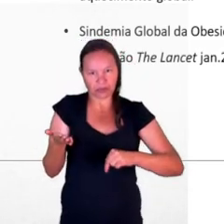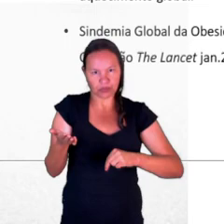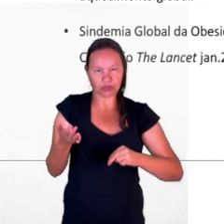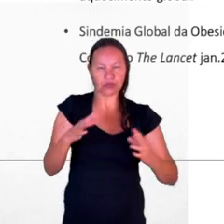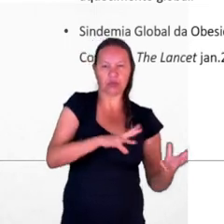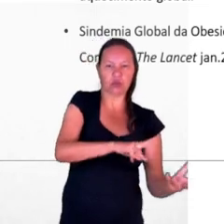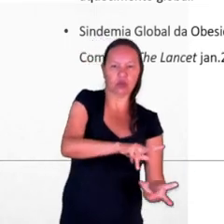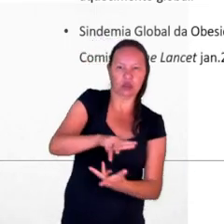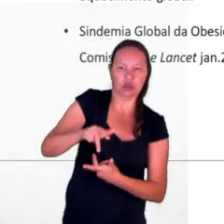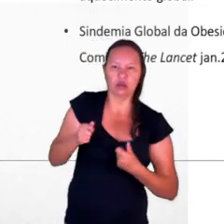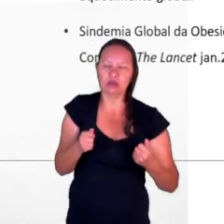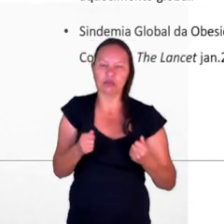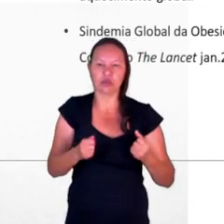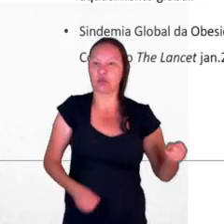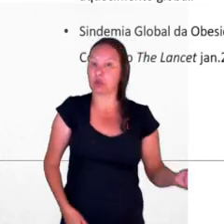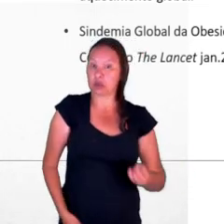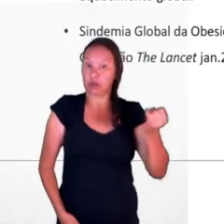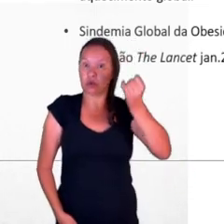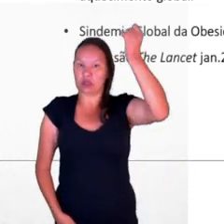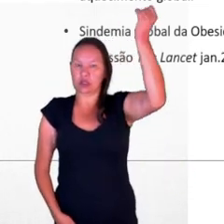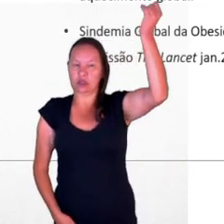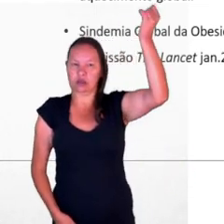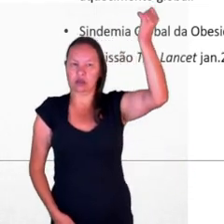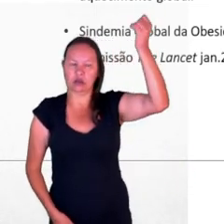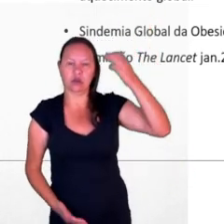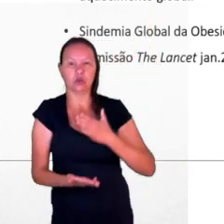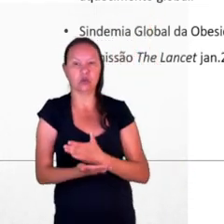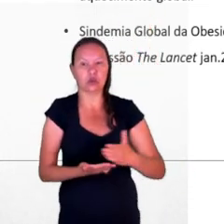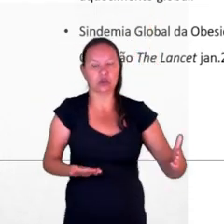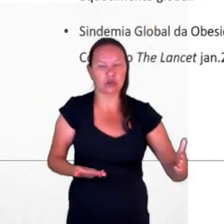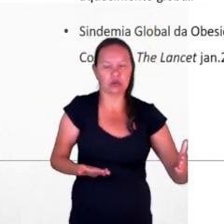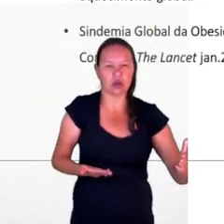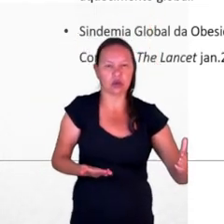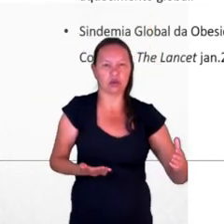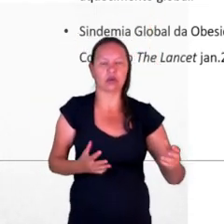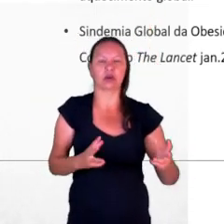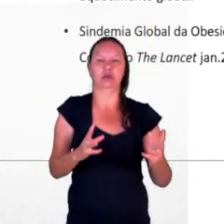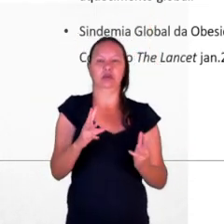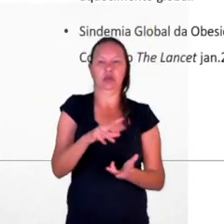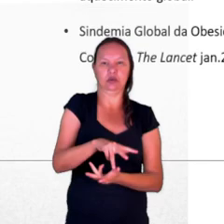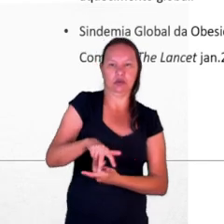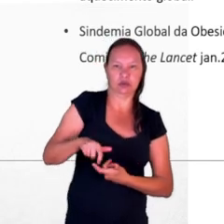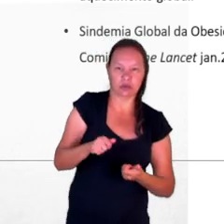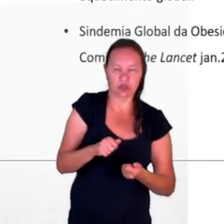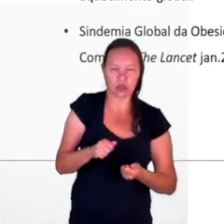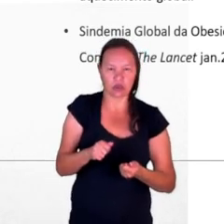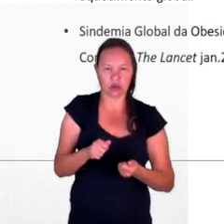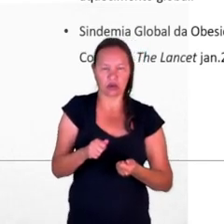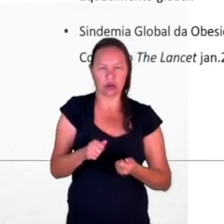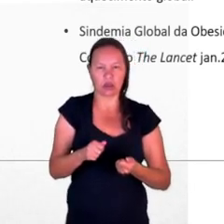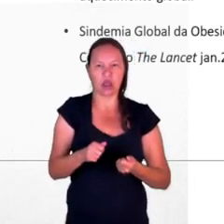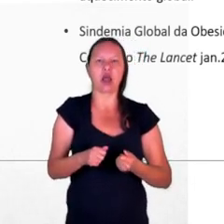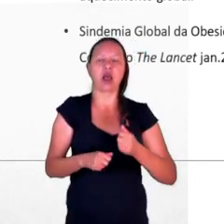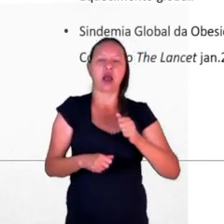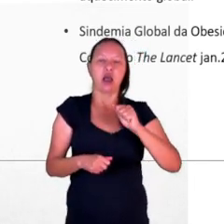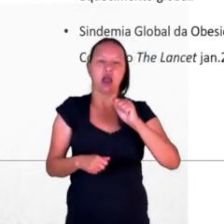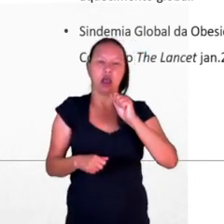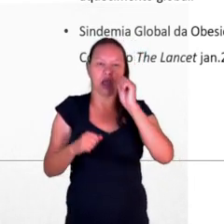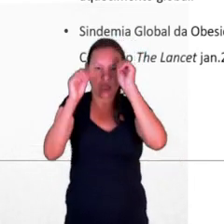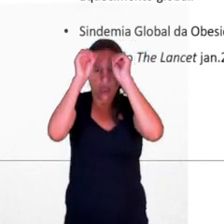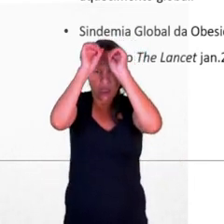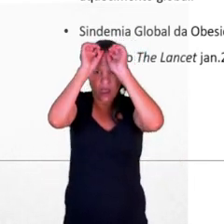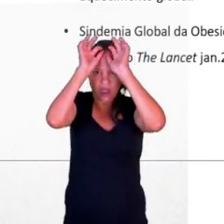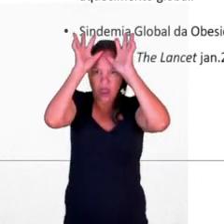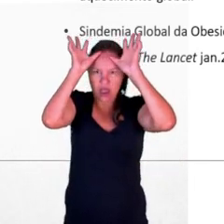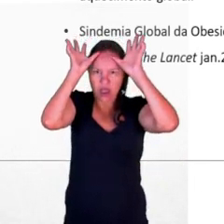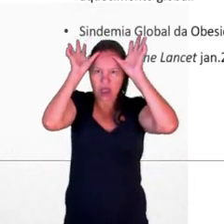mundial o mais prestigioso que no atual ritmo de aquecimento global a Amazônia poderá tornar-se uma